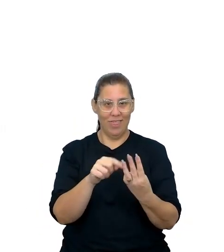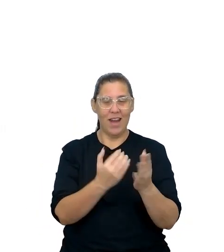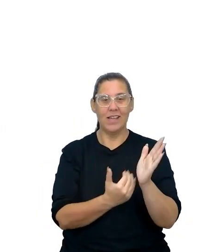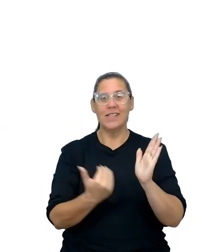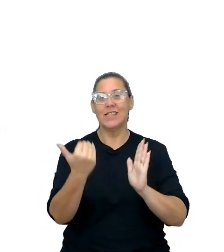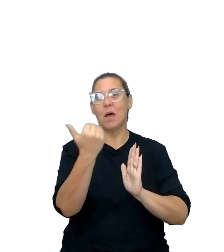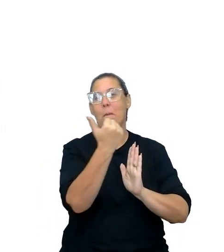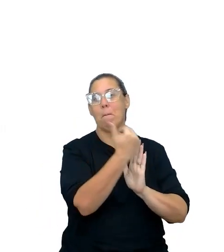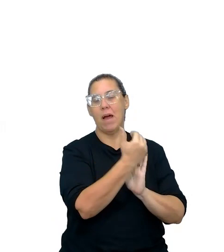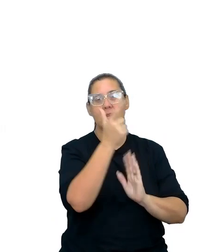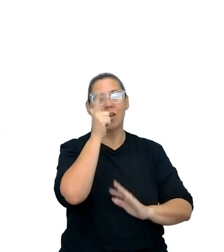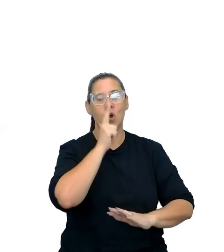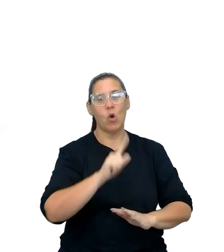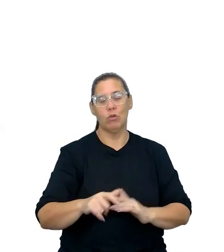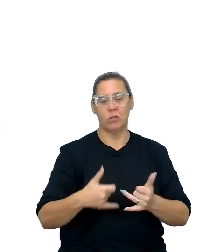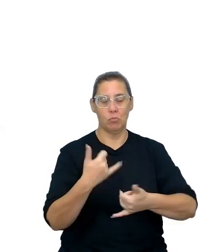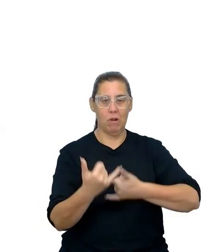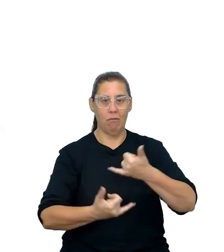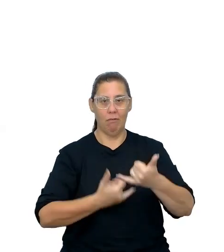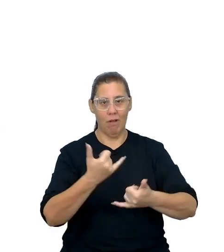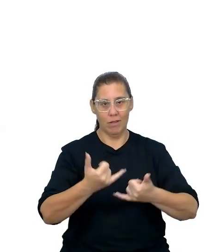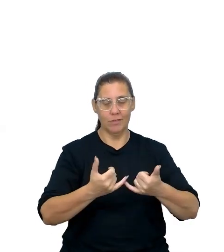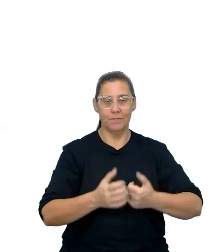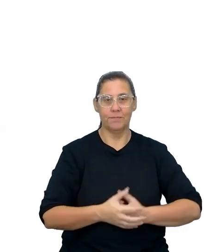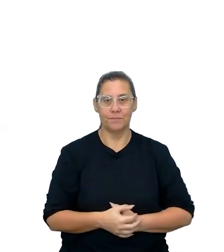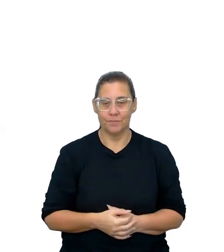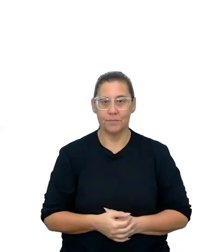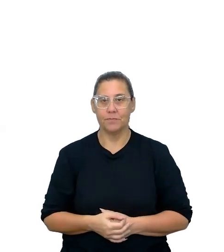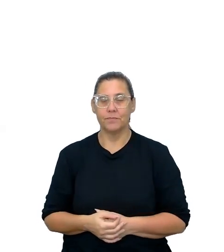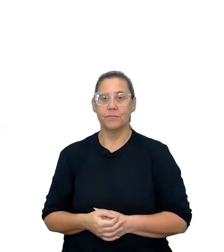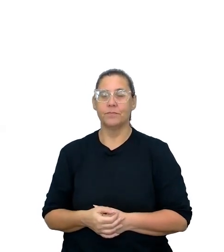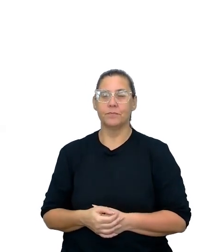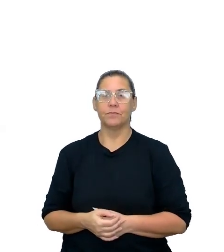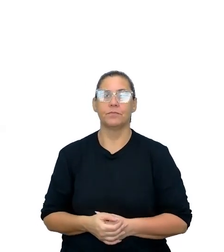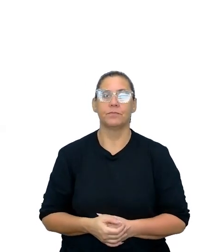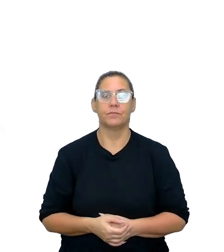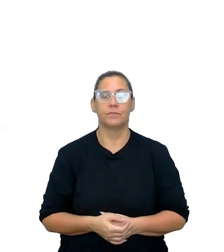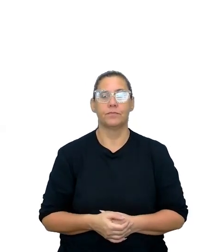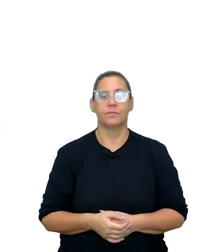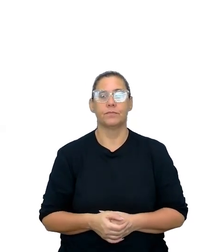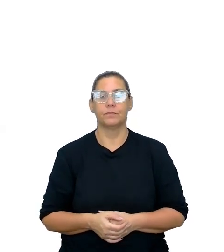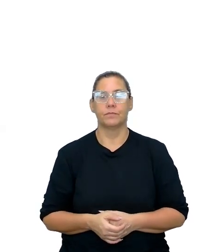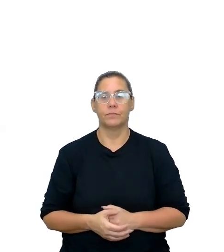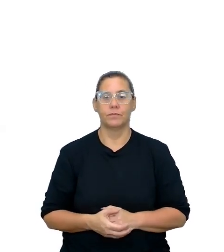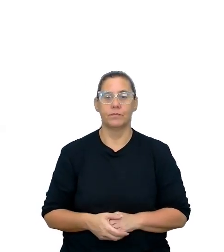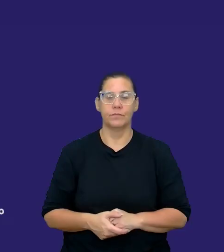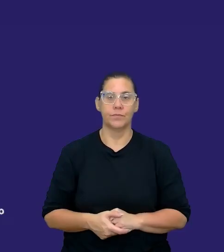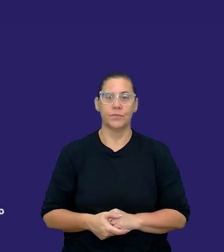figurinhas que ele conseguiu na segunda rodada. Então, seguindo.